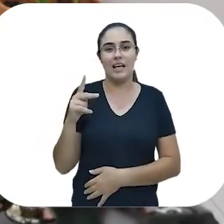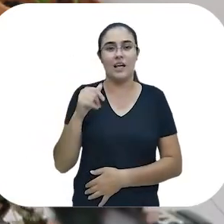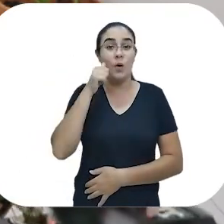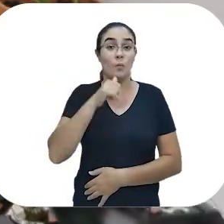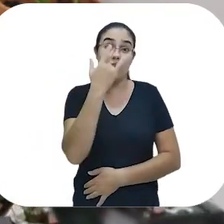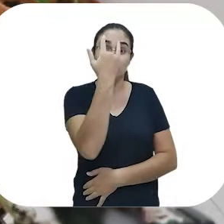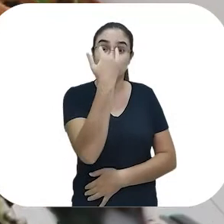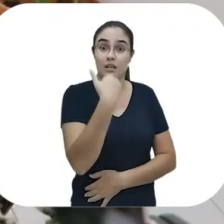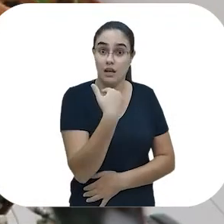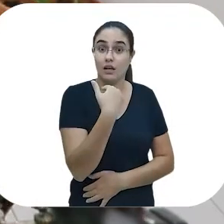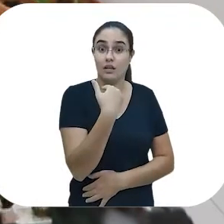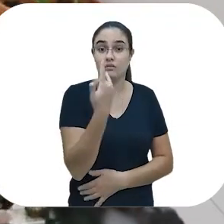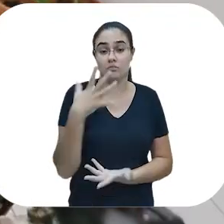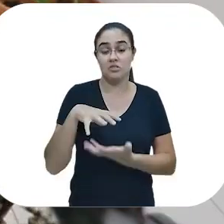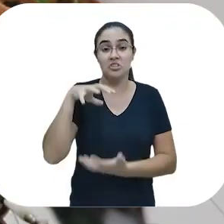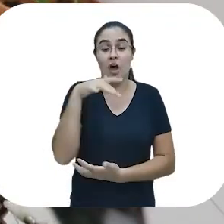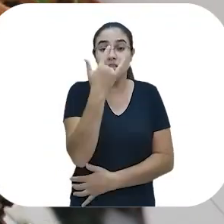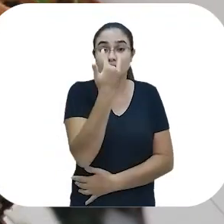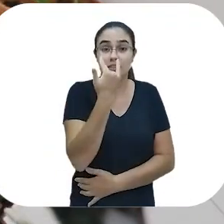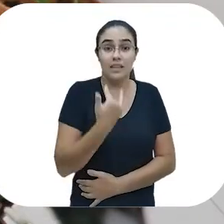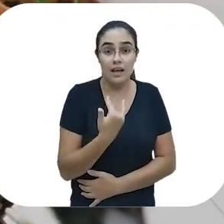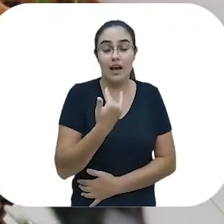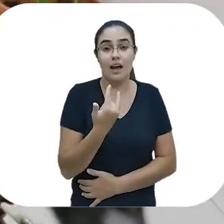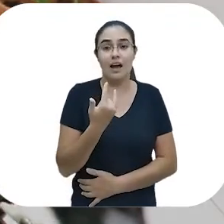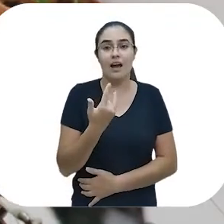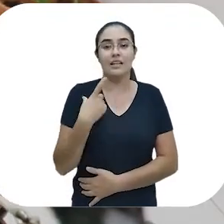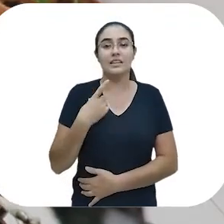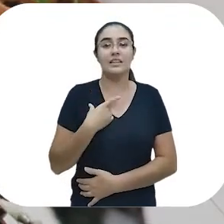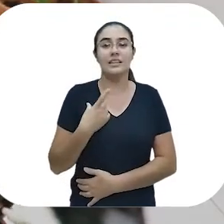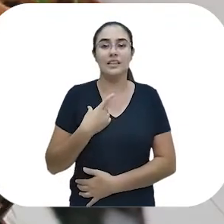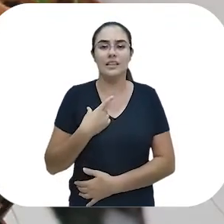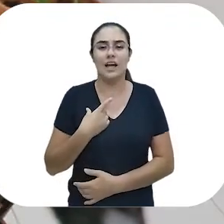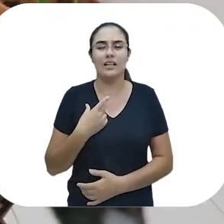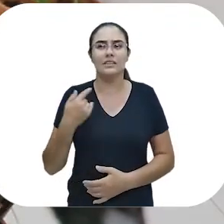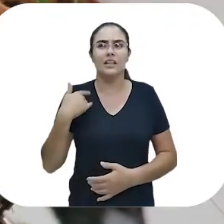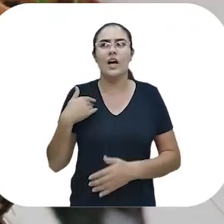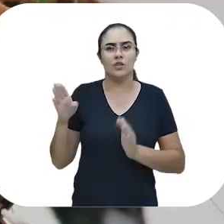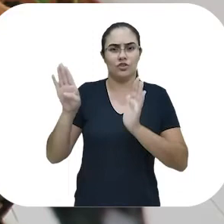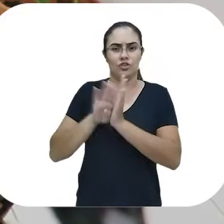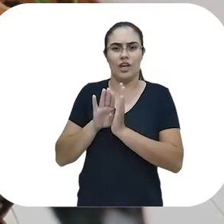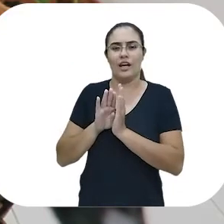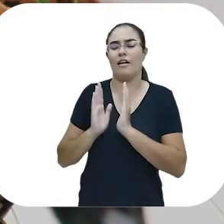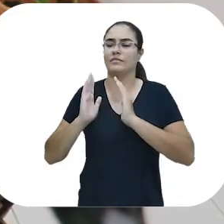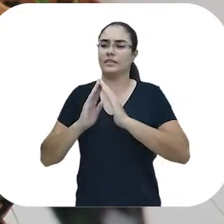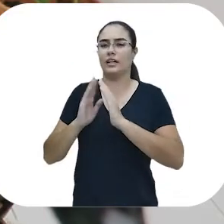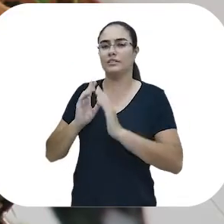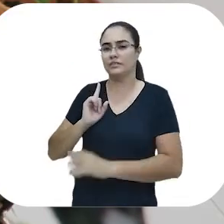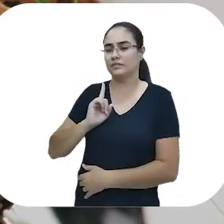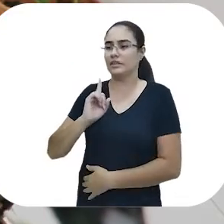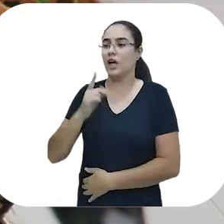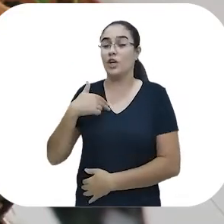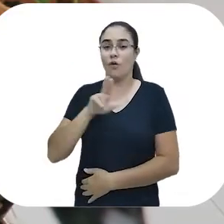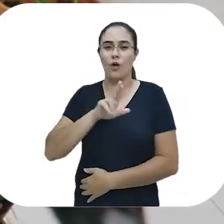senhora cega. E ela reconhecia a gente pela voz. Todas as vezes que eu chegava na casa de Mãe Toinha, que era assim que nós chamávamos,